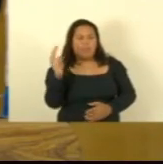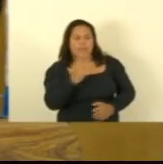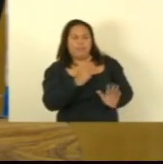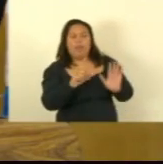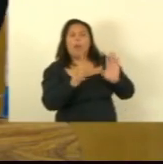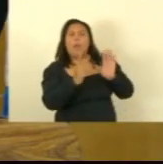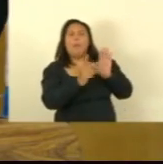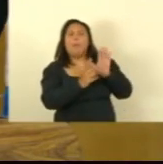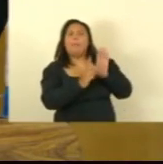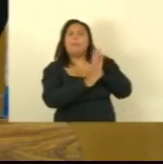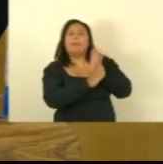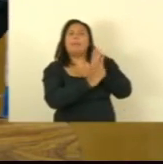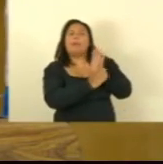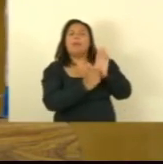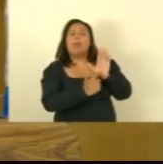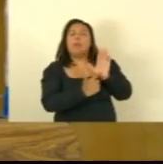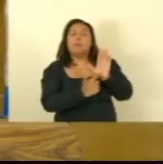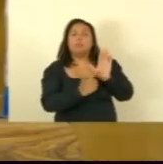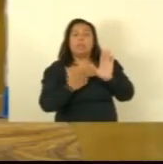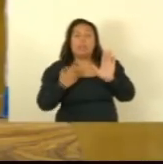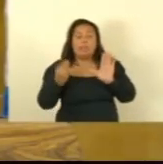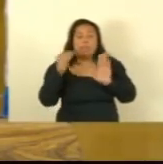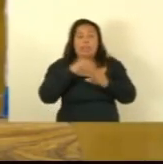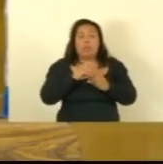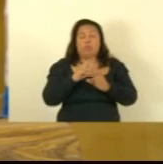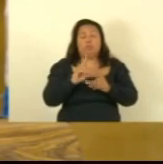no Diário Oficial do Estado do Espírito Santo,